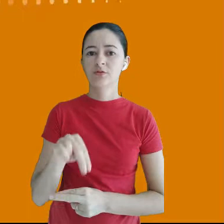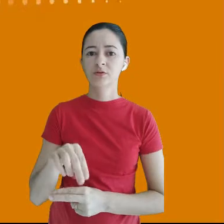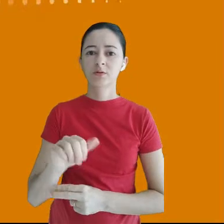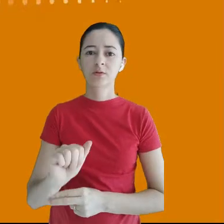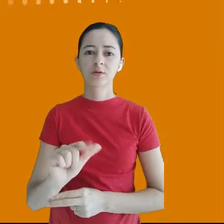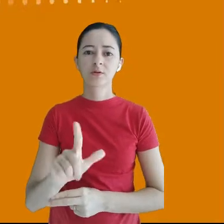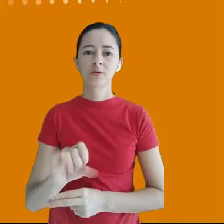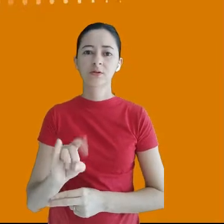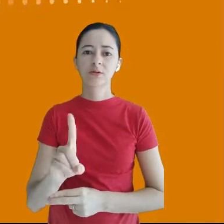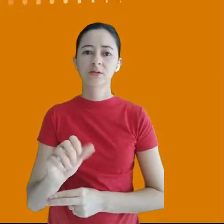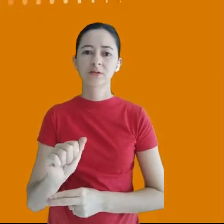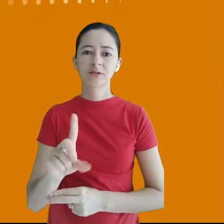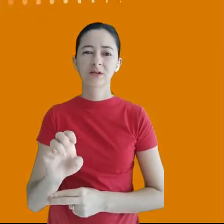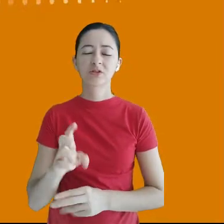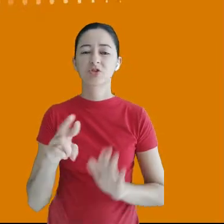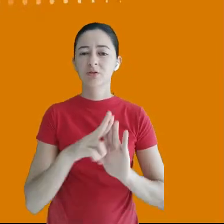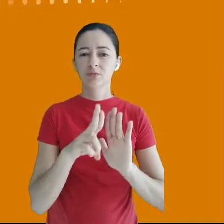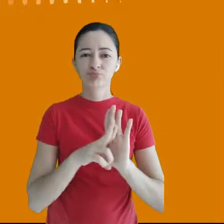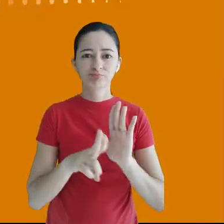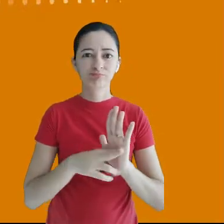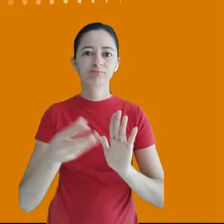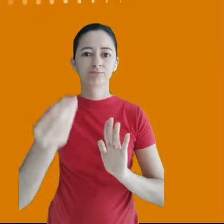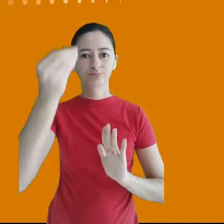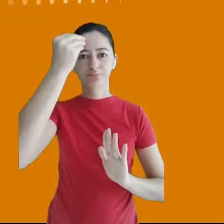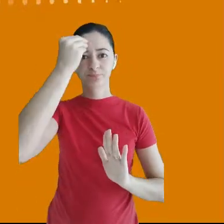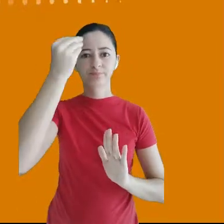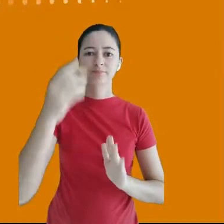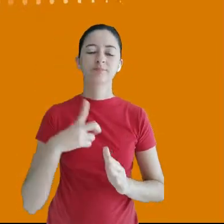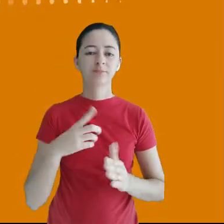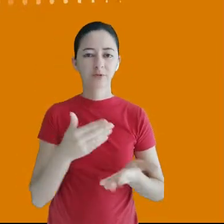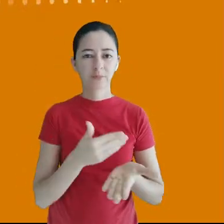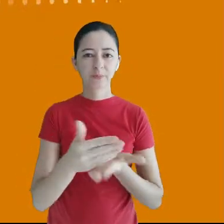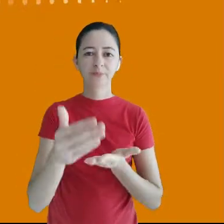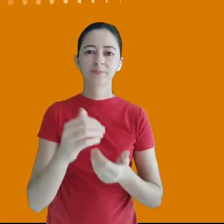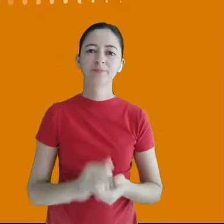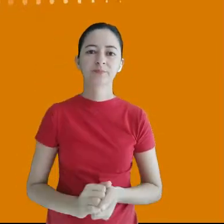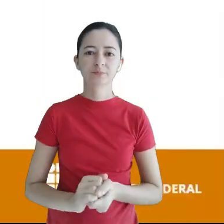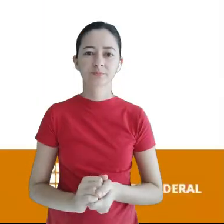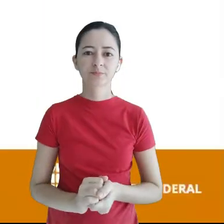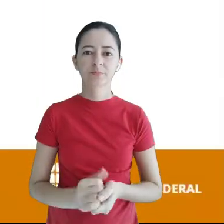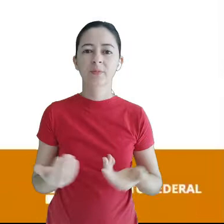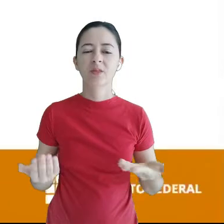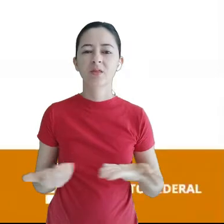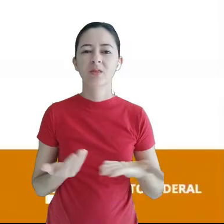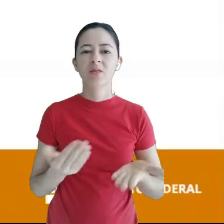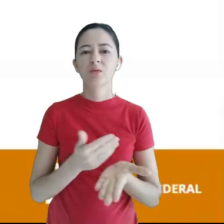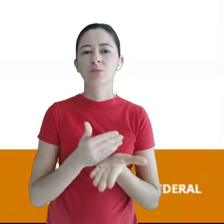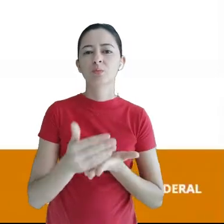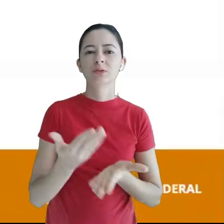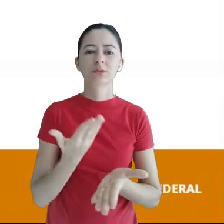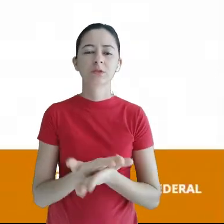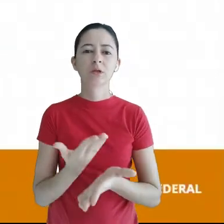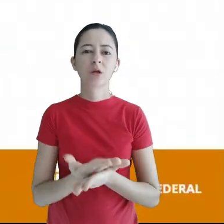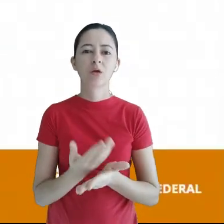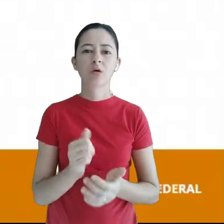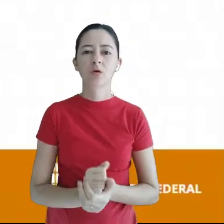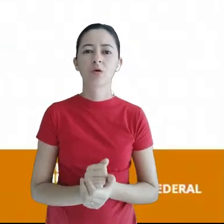que tem muita coisa aqui para decorar, muita regra para decorar. Então, vamos lá, galera! Vamos começar a aula, então,